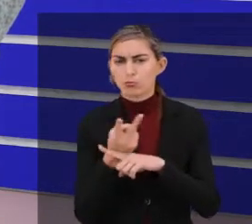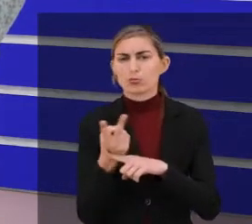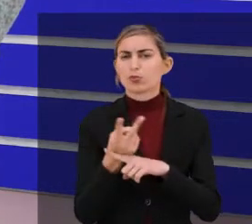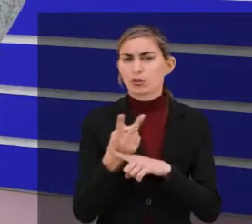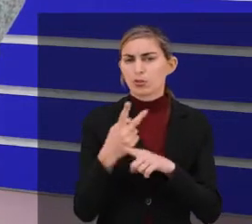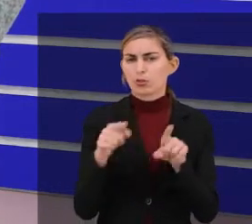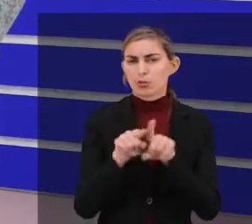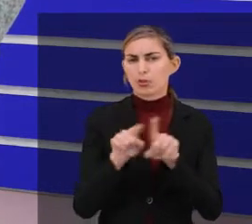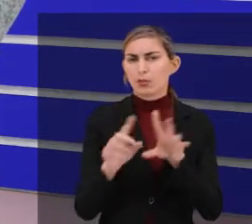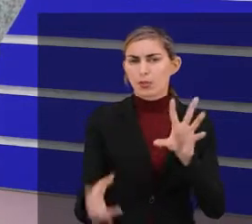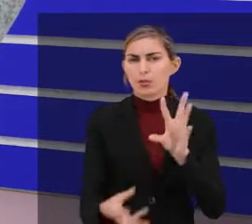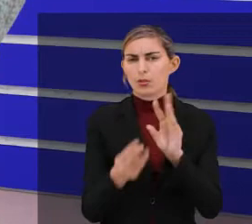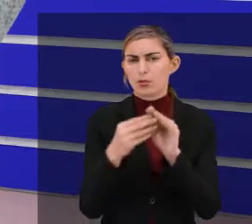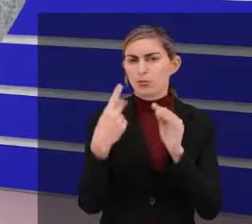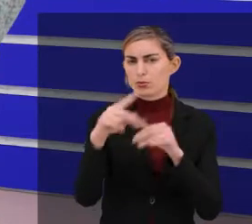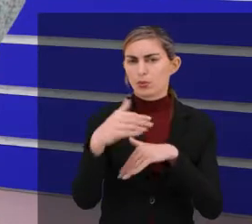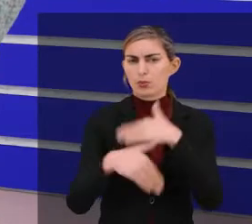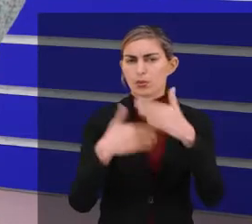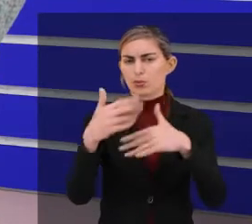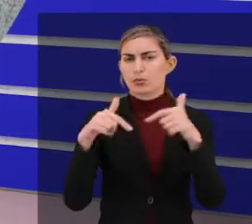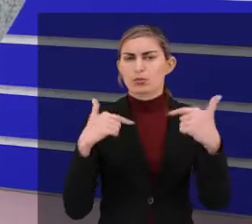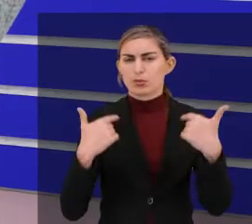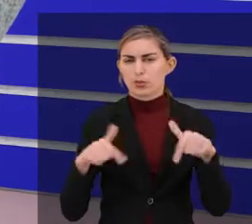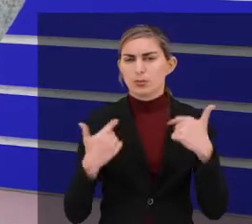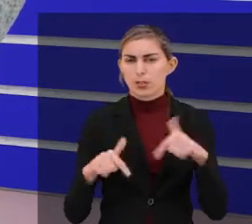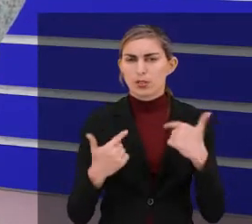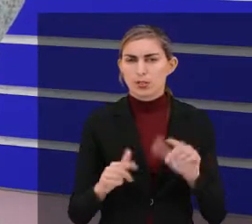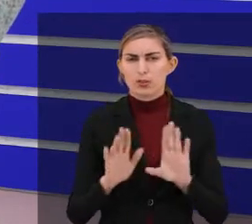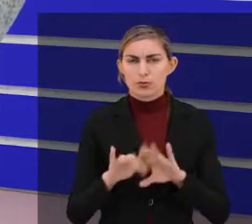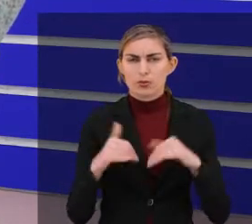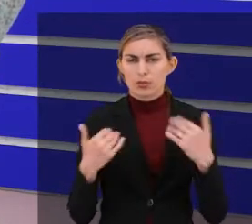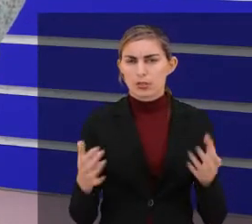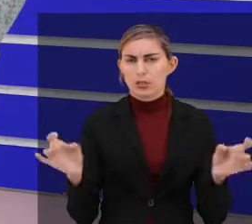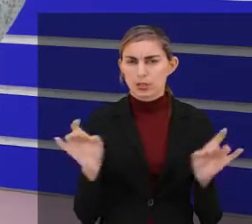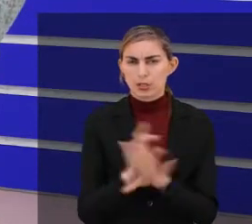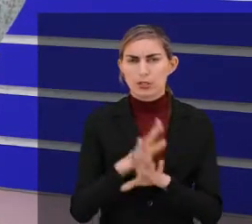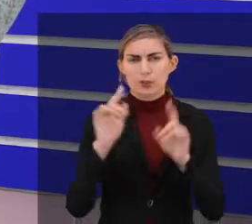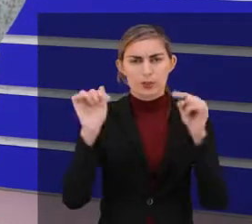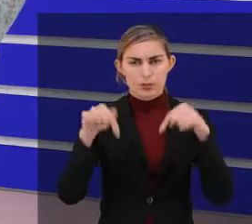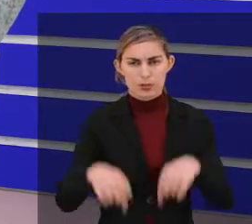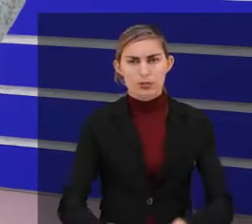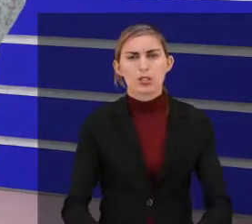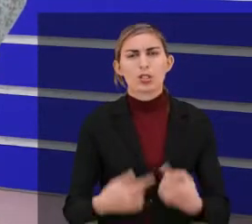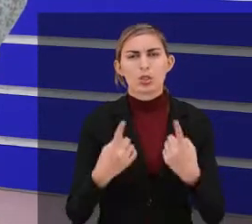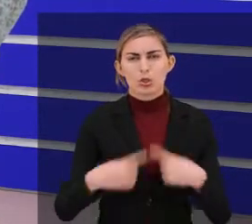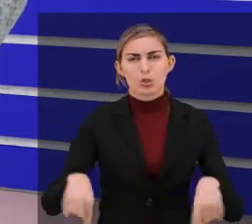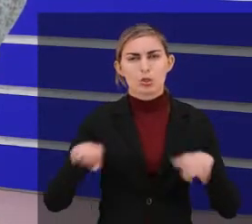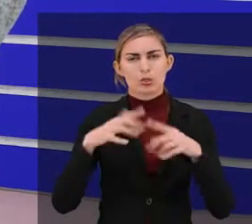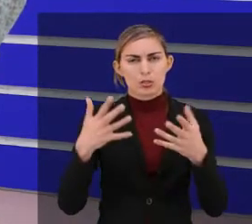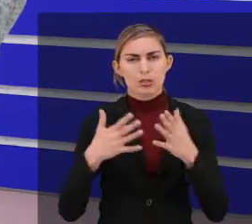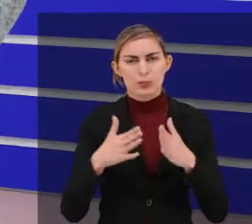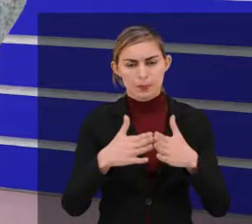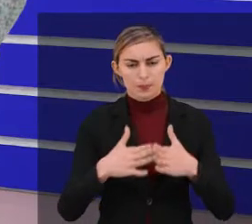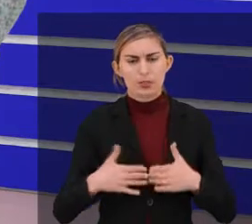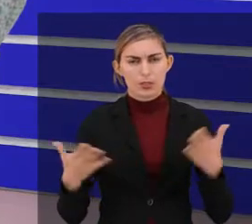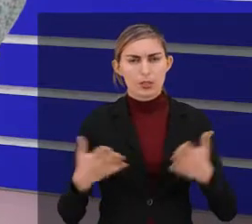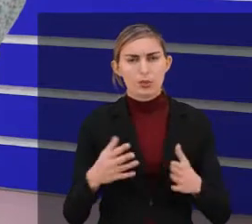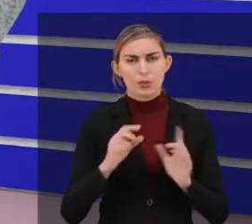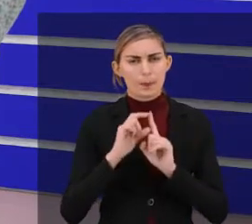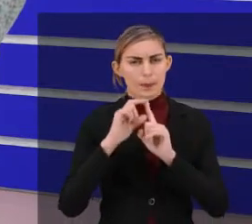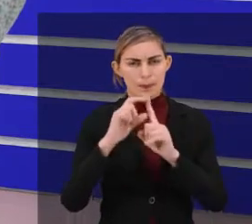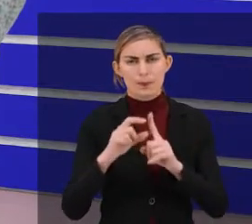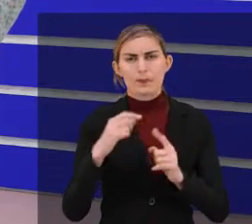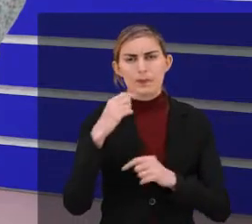inclusive implementar dentro do processo de trabalho. Então, nós terminamos aqui e nós queremos pedir agora uma palavra